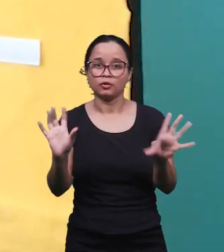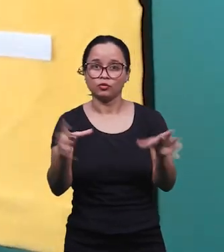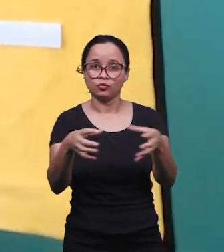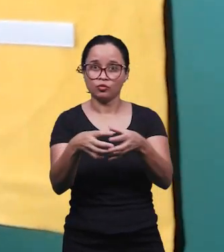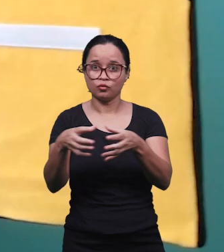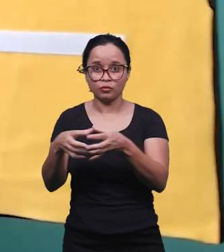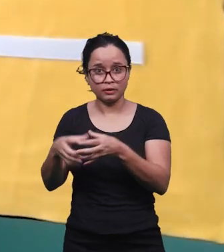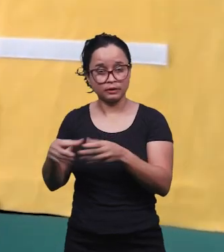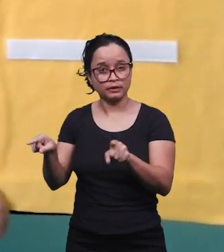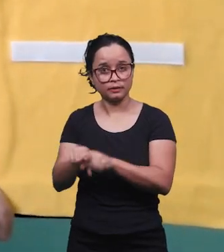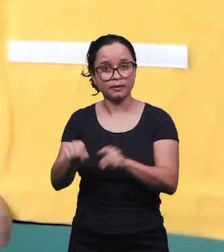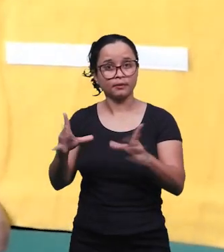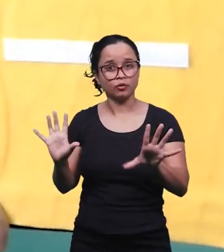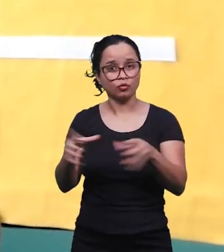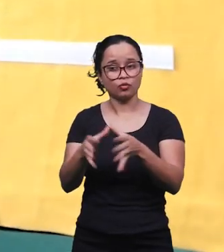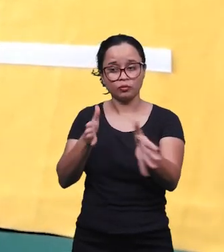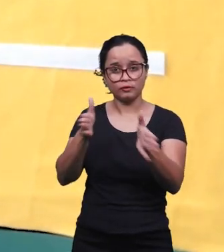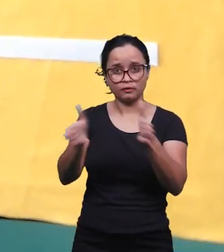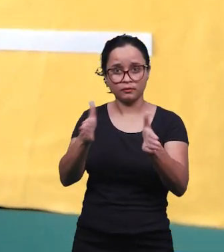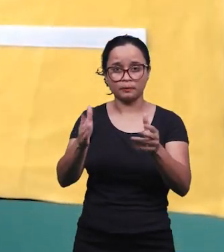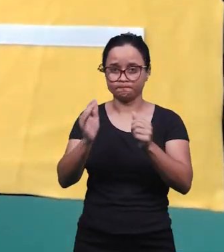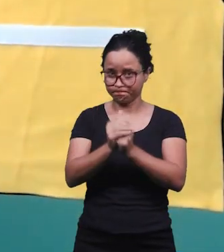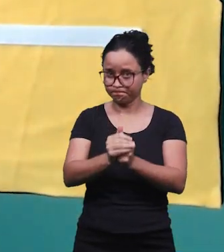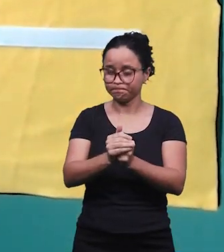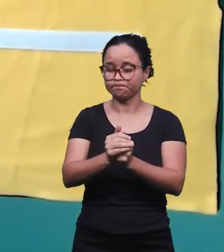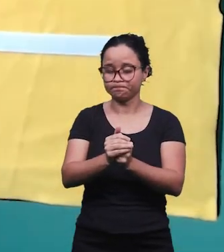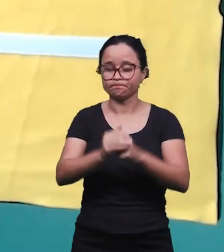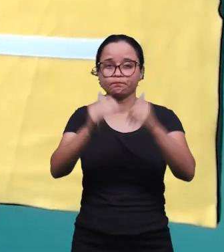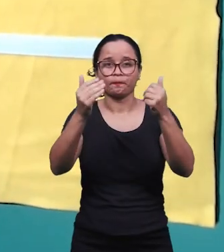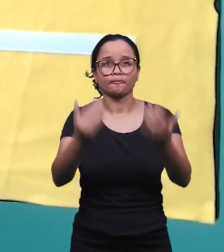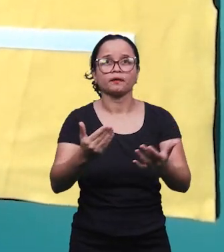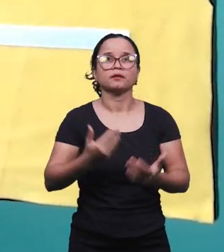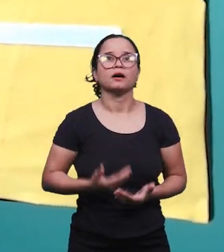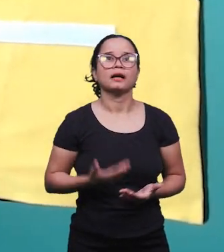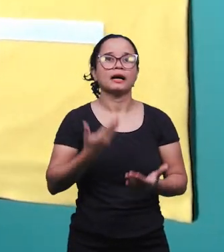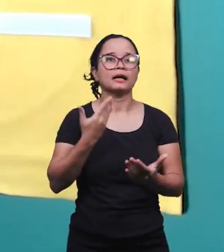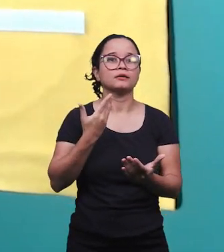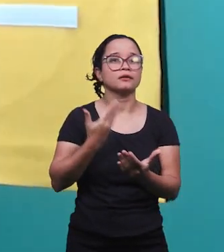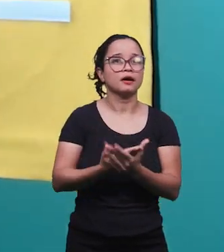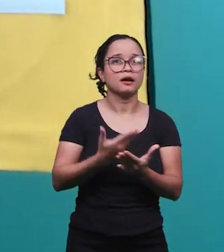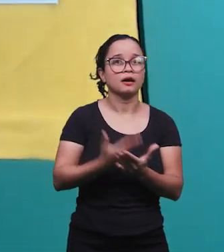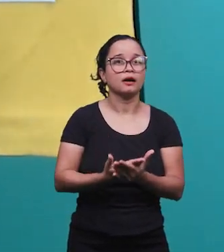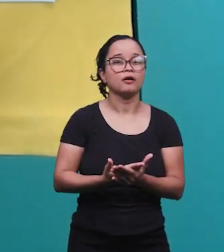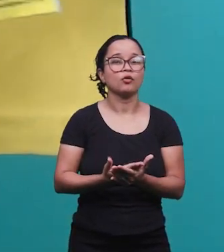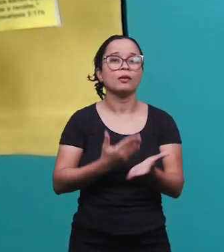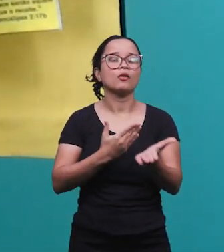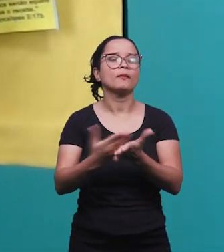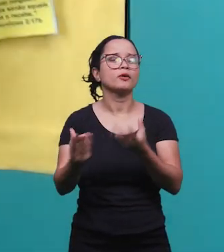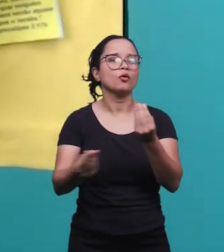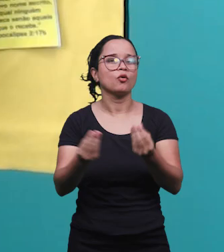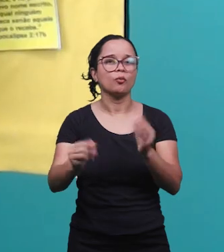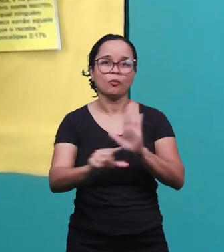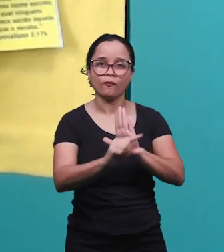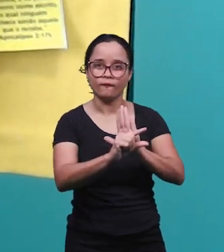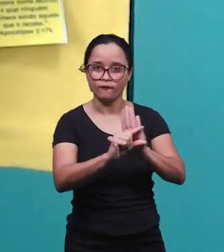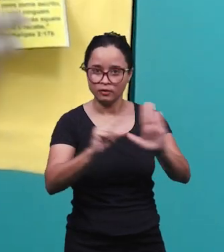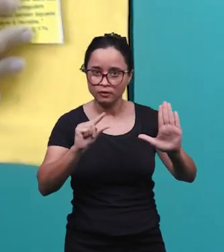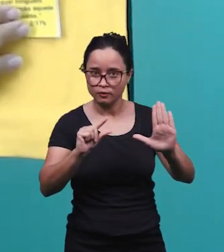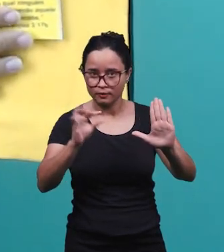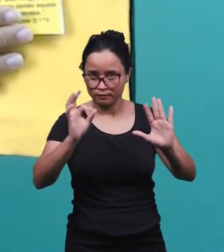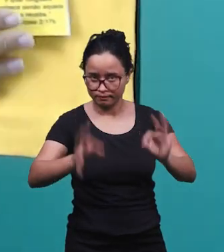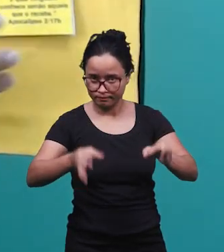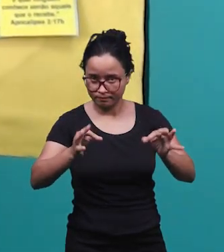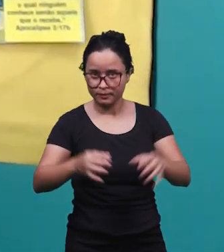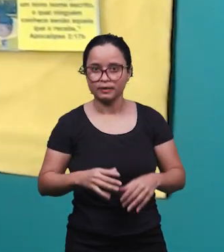também para a acessibilidade. Bem, então a nossa aula ela começa com um versículo,